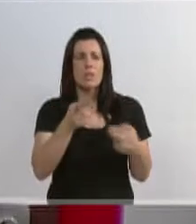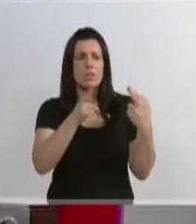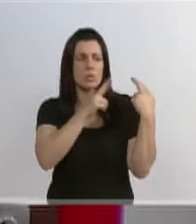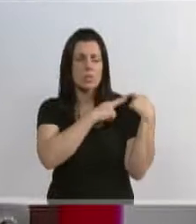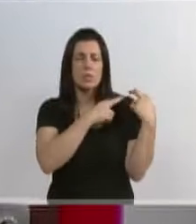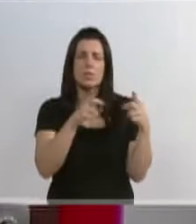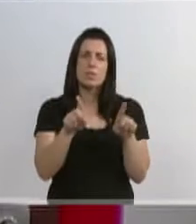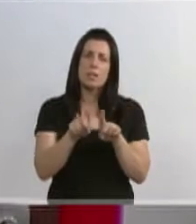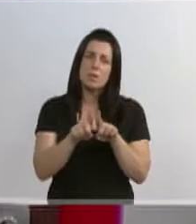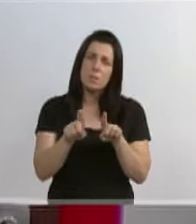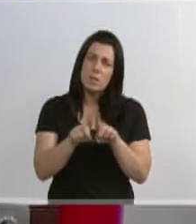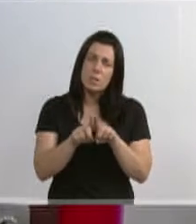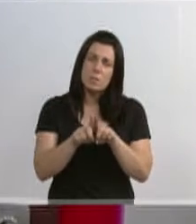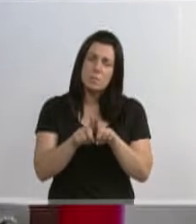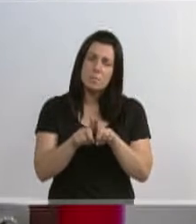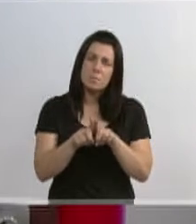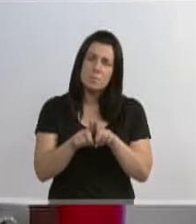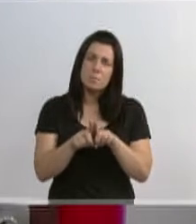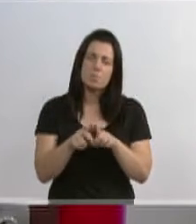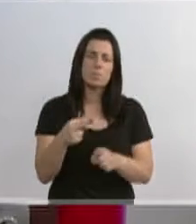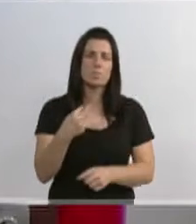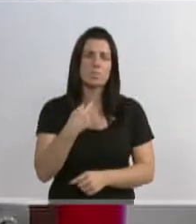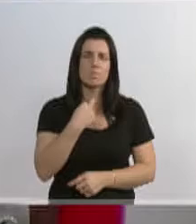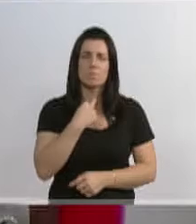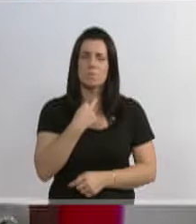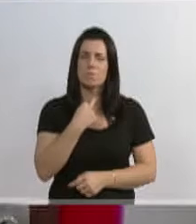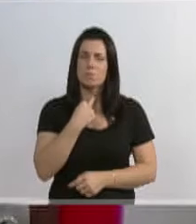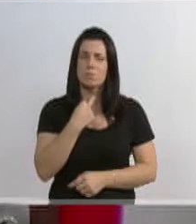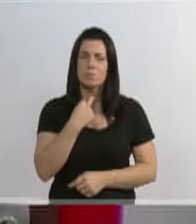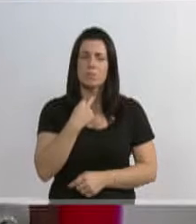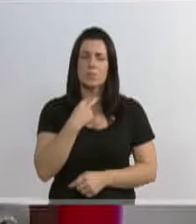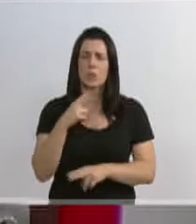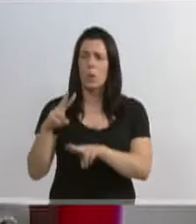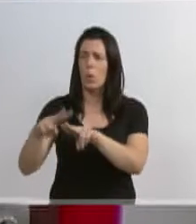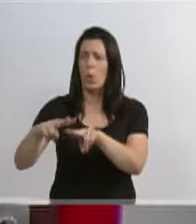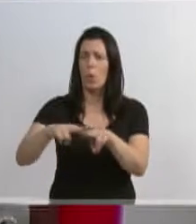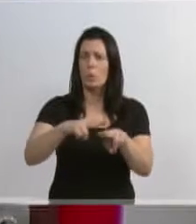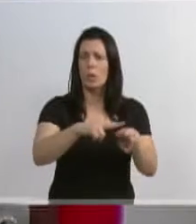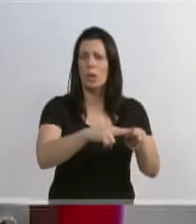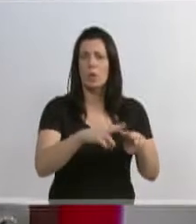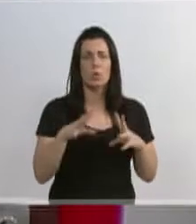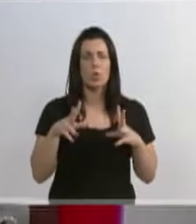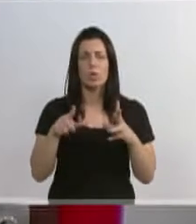também, de que não podemos aí sair condenando todo mundo